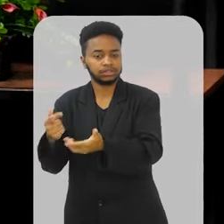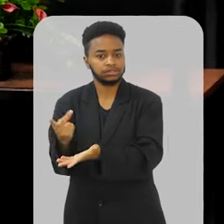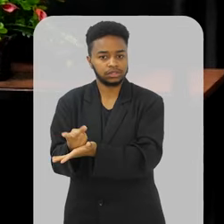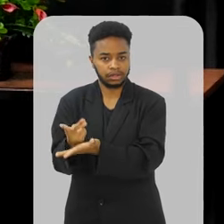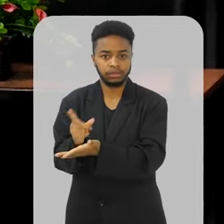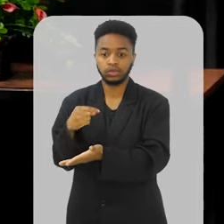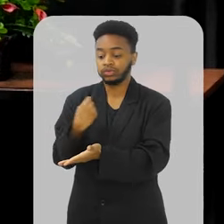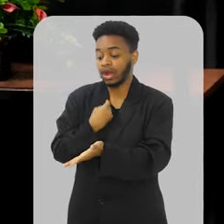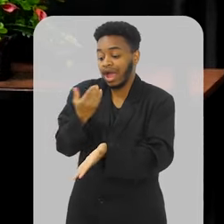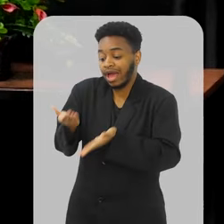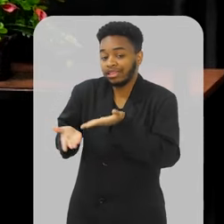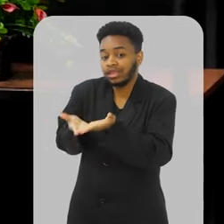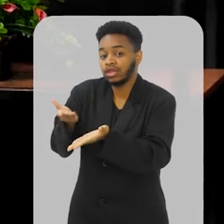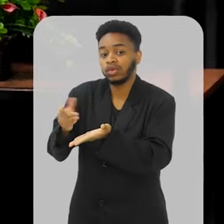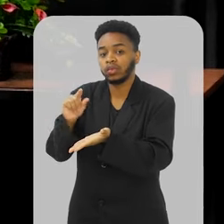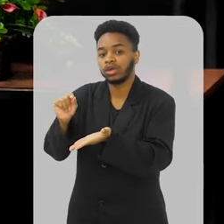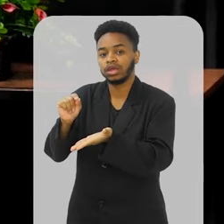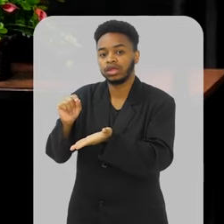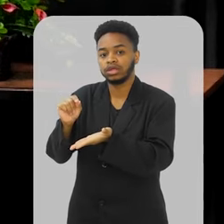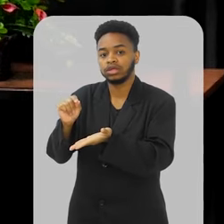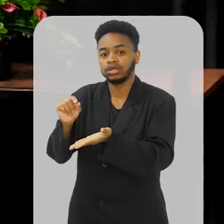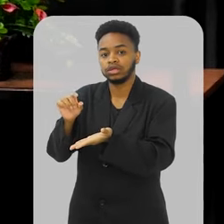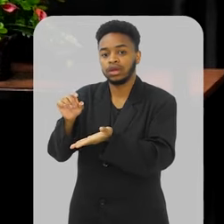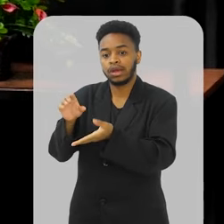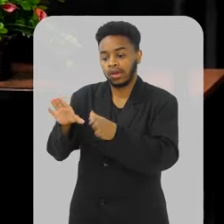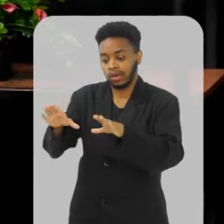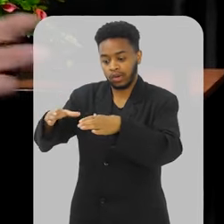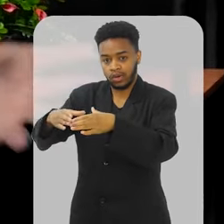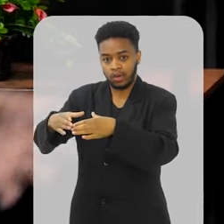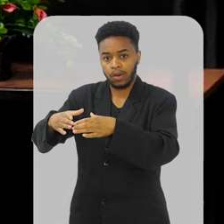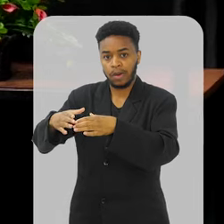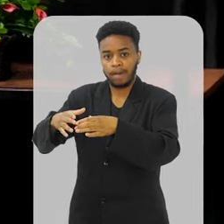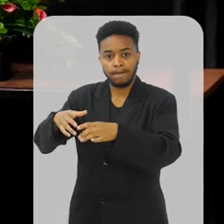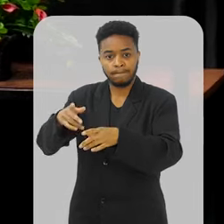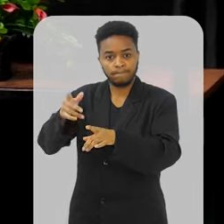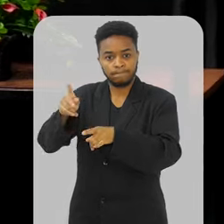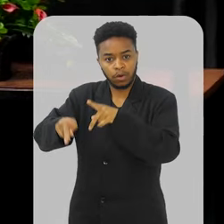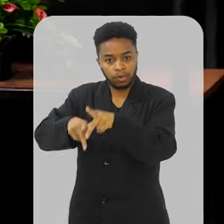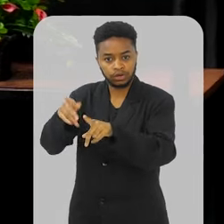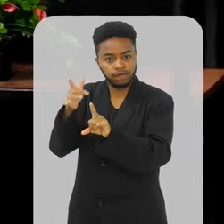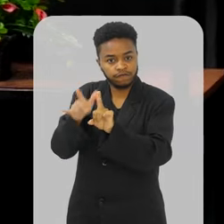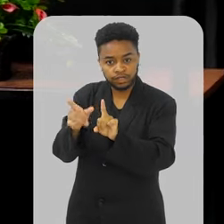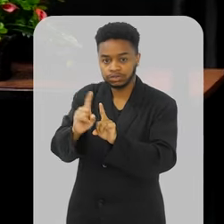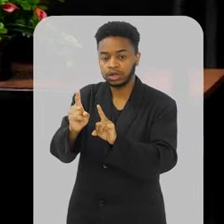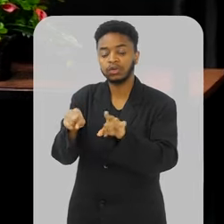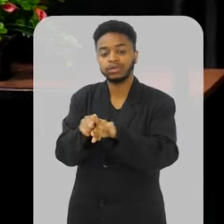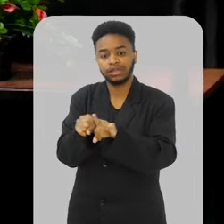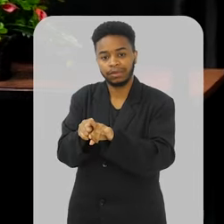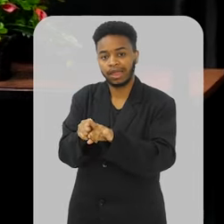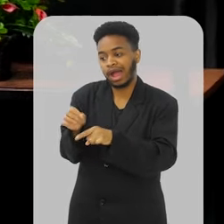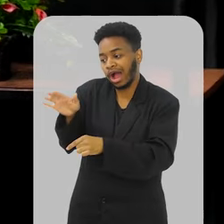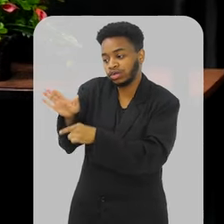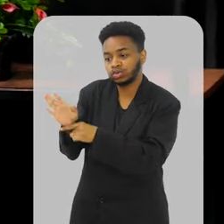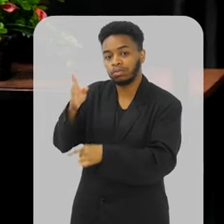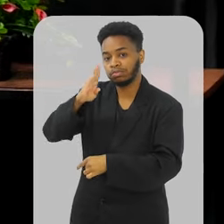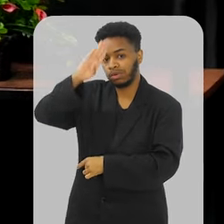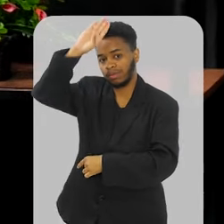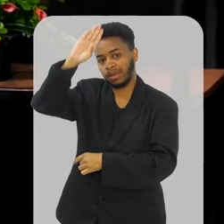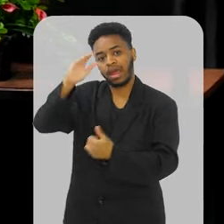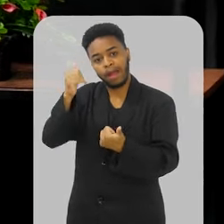muito atendendo não só né ao ao pessoal vitimado mas sobretudo aos nossos